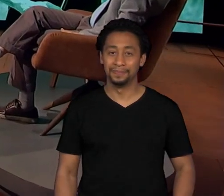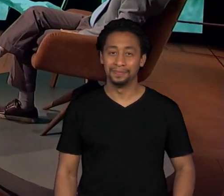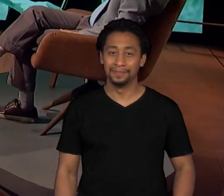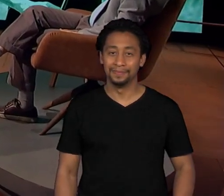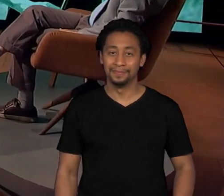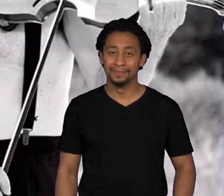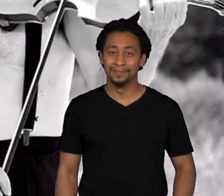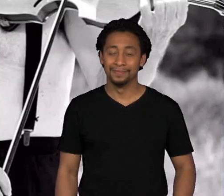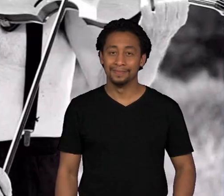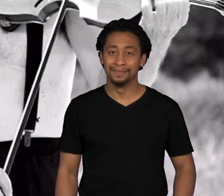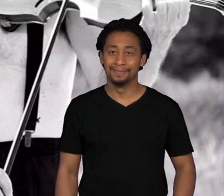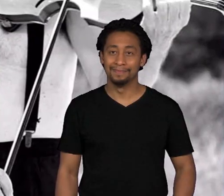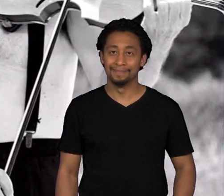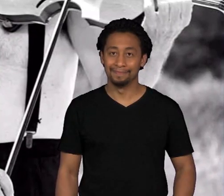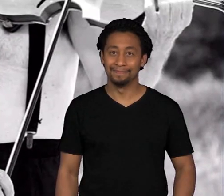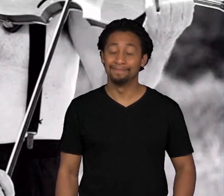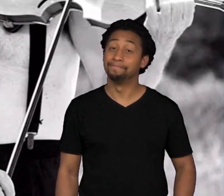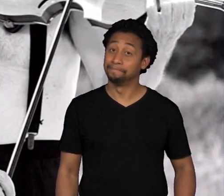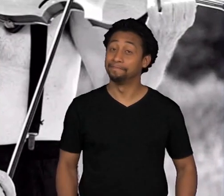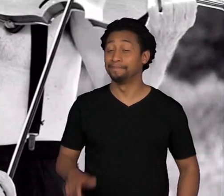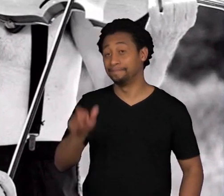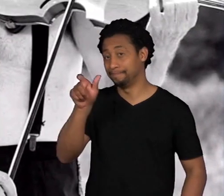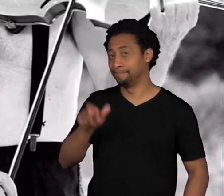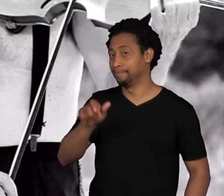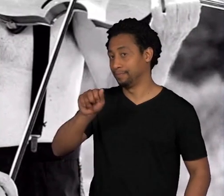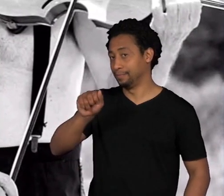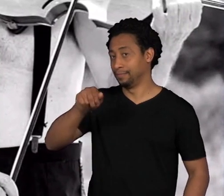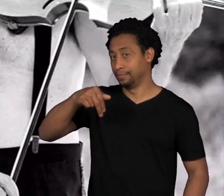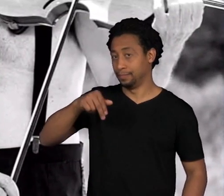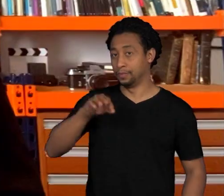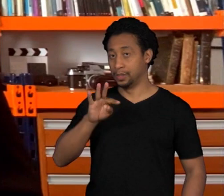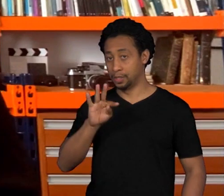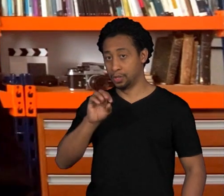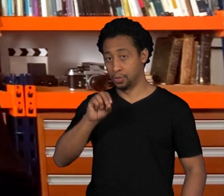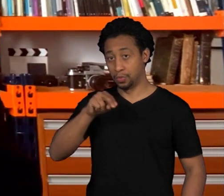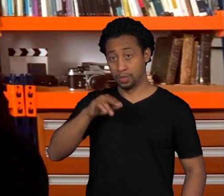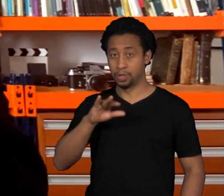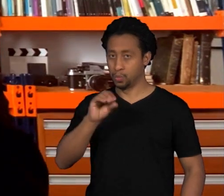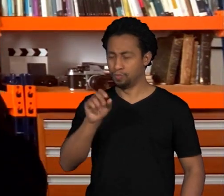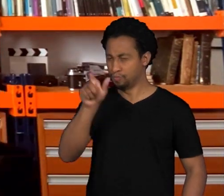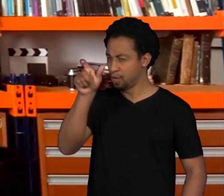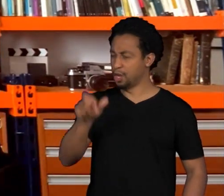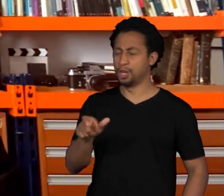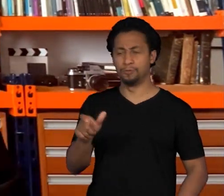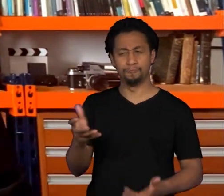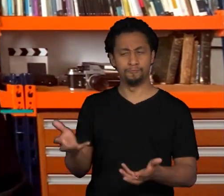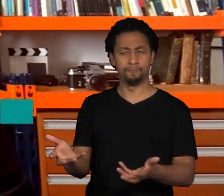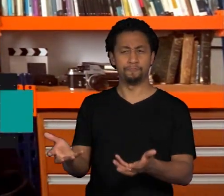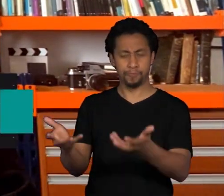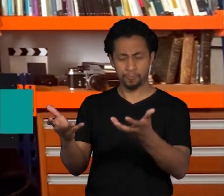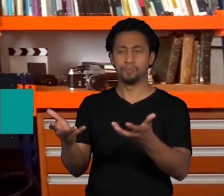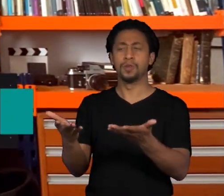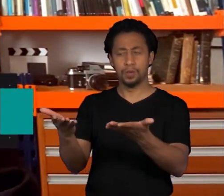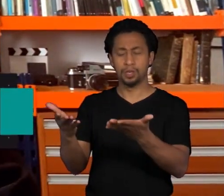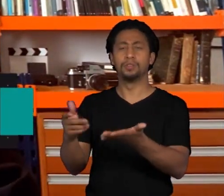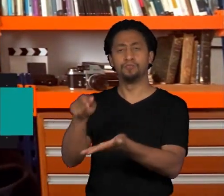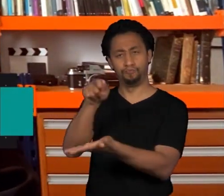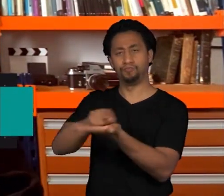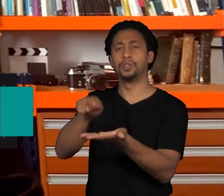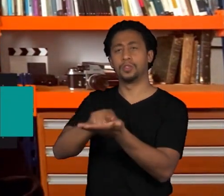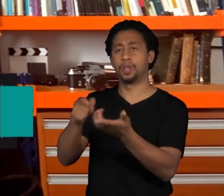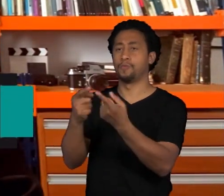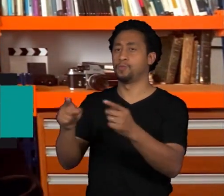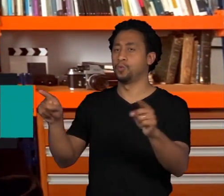só Antônio Carlos Nóbrega Antônio completo Antônio compositor